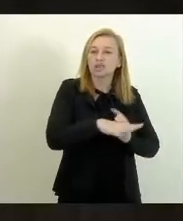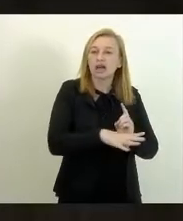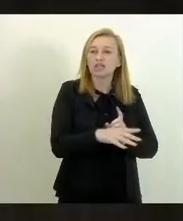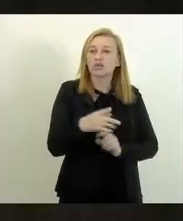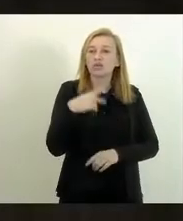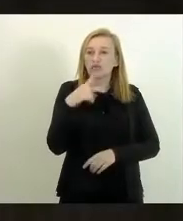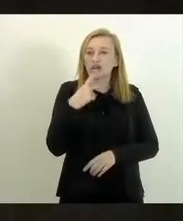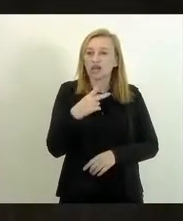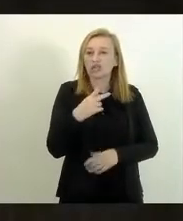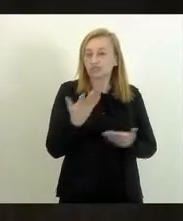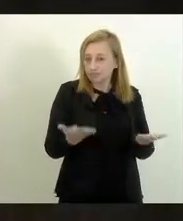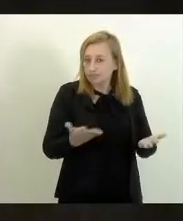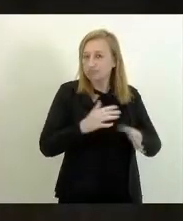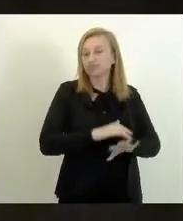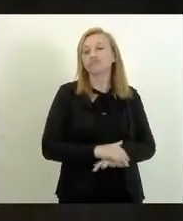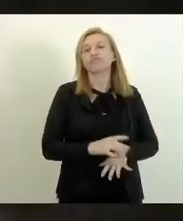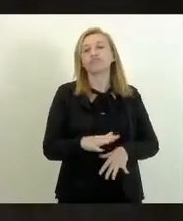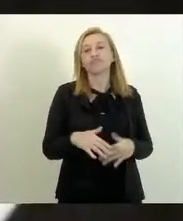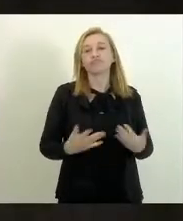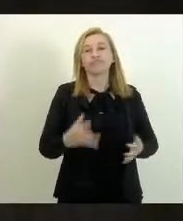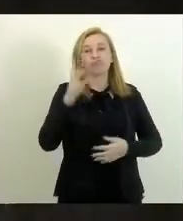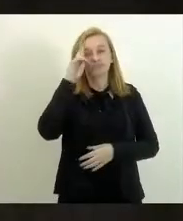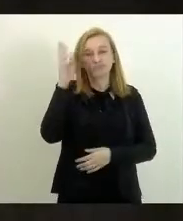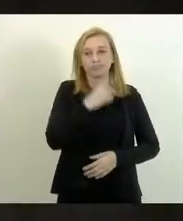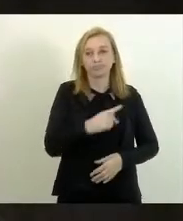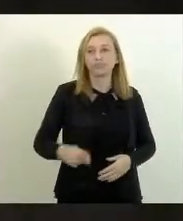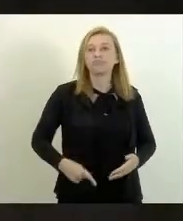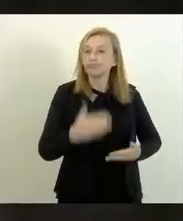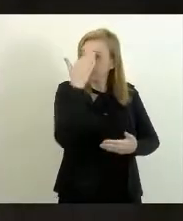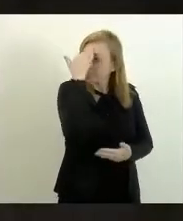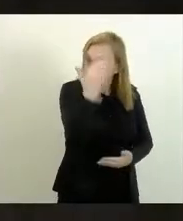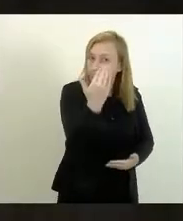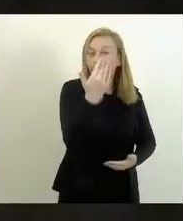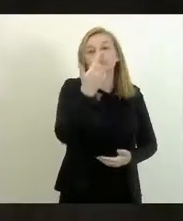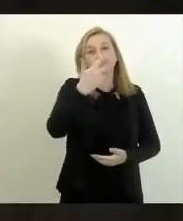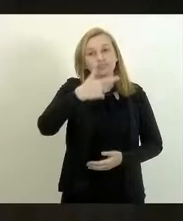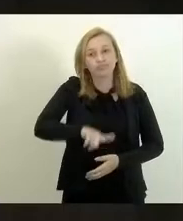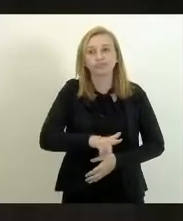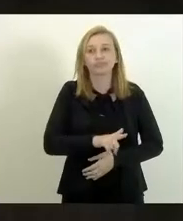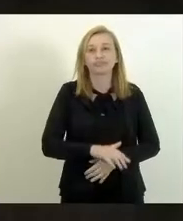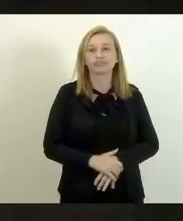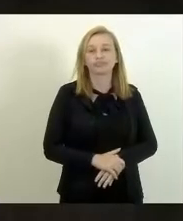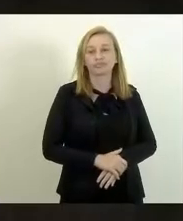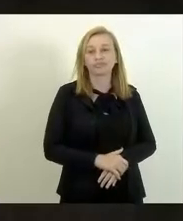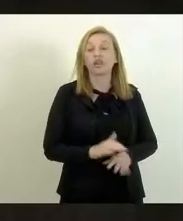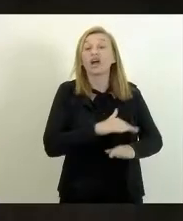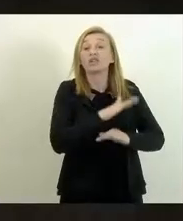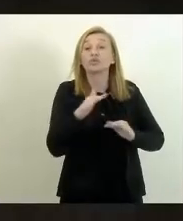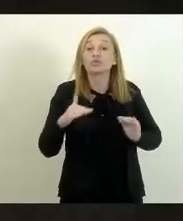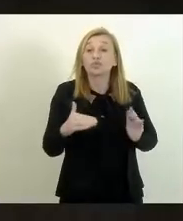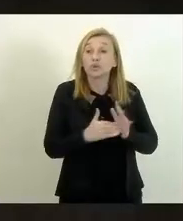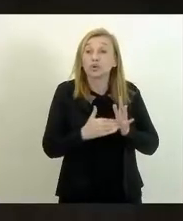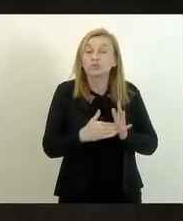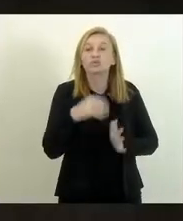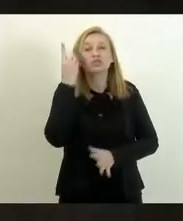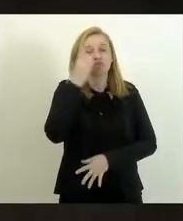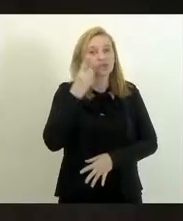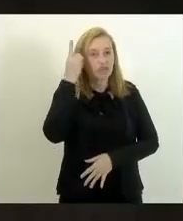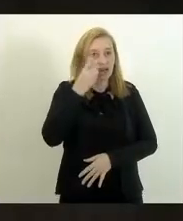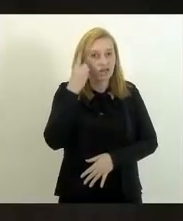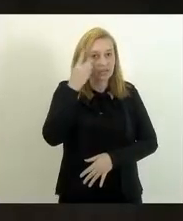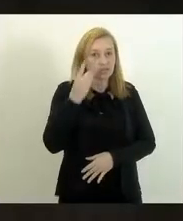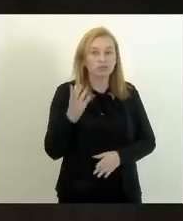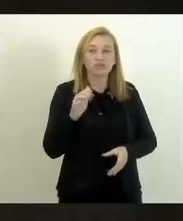refletirmos dessa forma. Então, senhor presidente, agradecer novamente a todos os deputados e deputadas